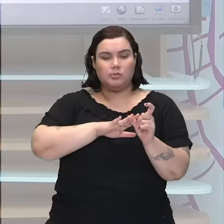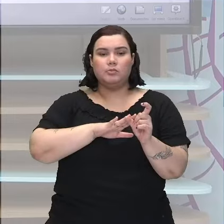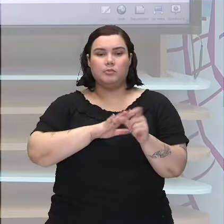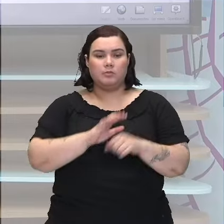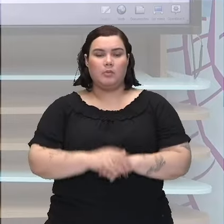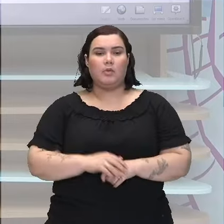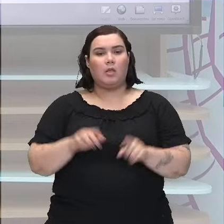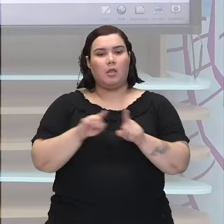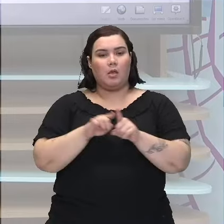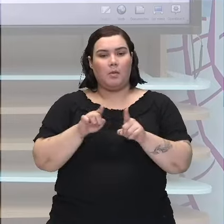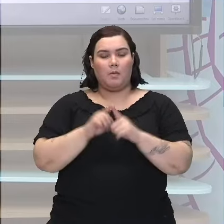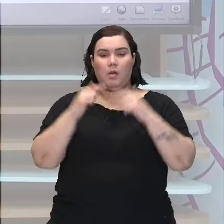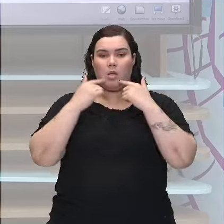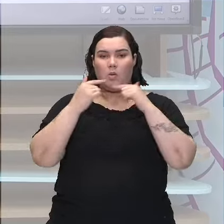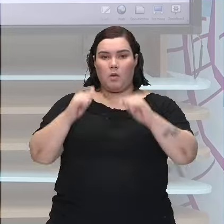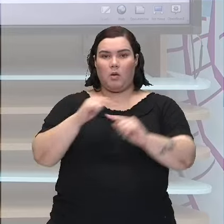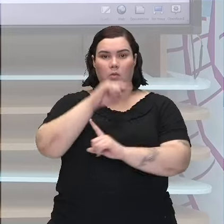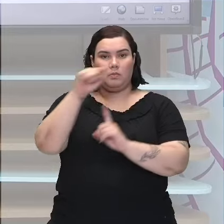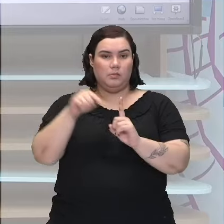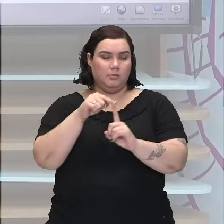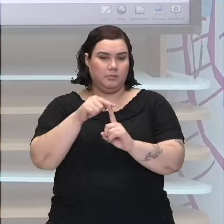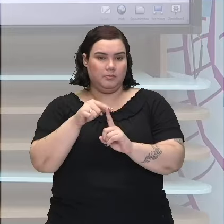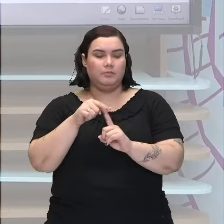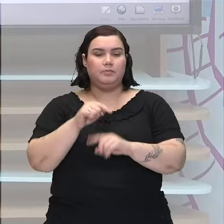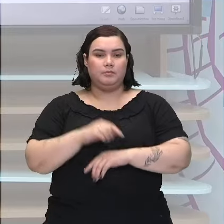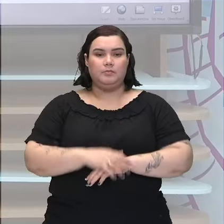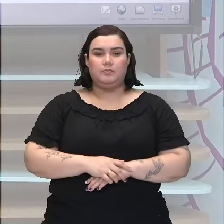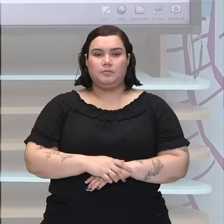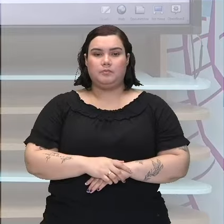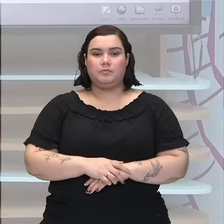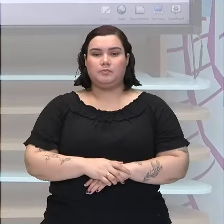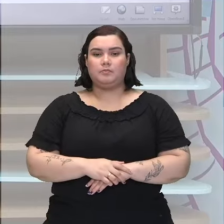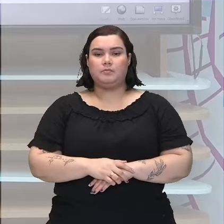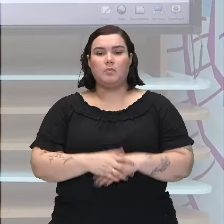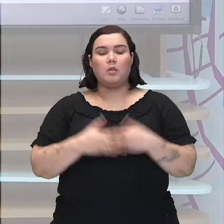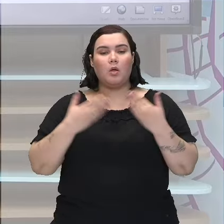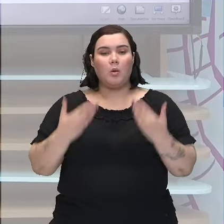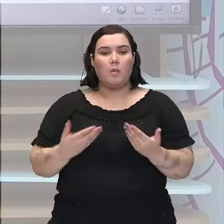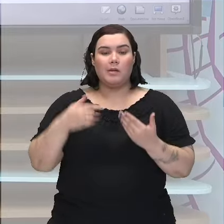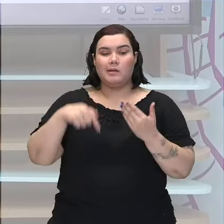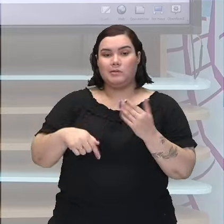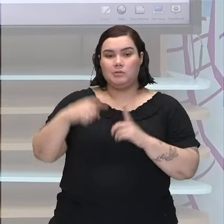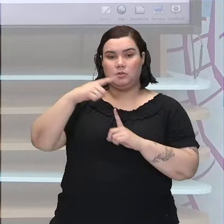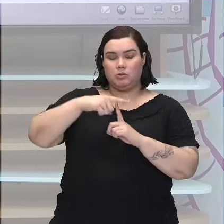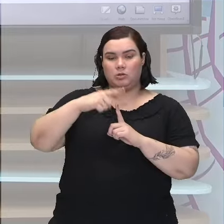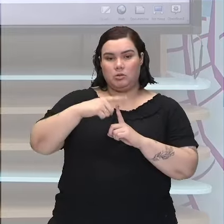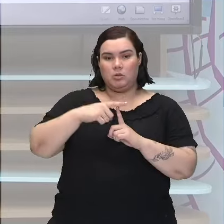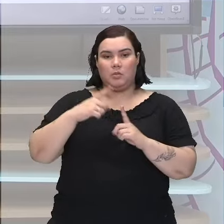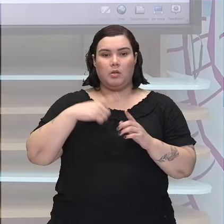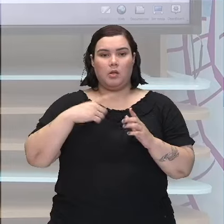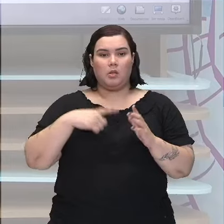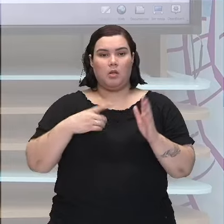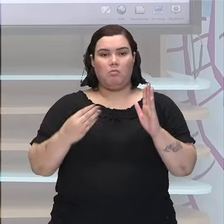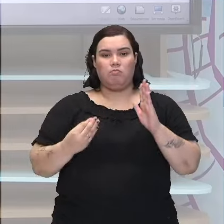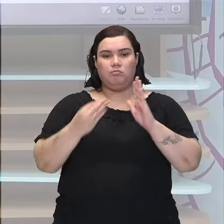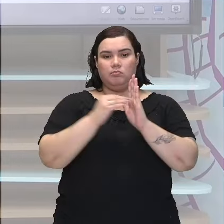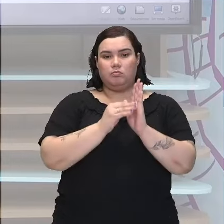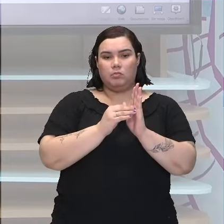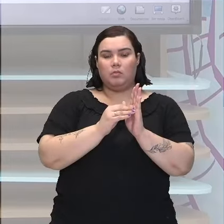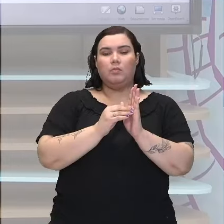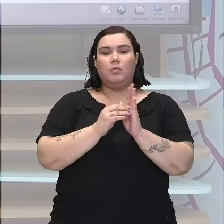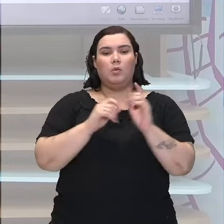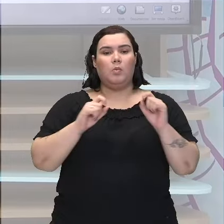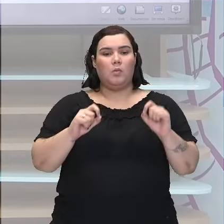uma linguagem objetiva. E detalhe, esse gênero, quando ele se comporta com